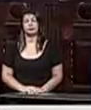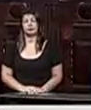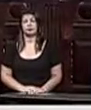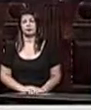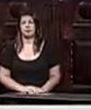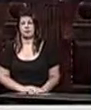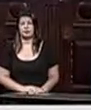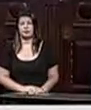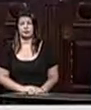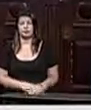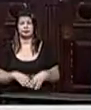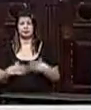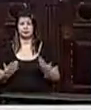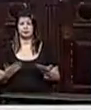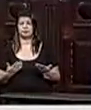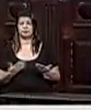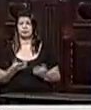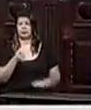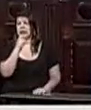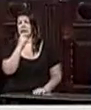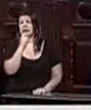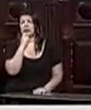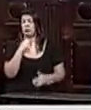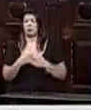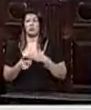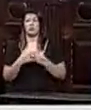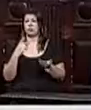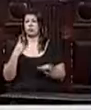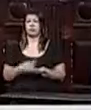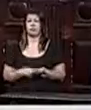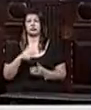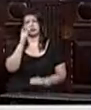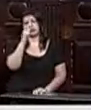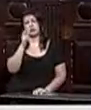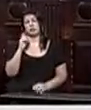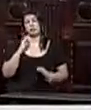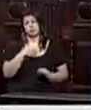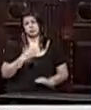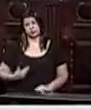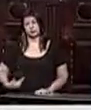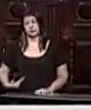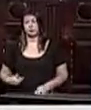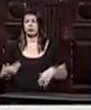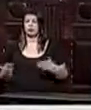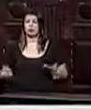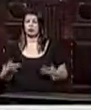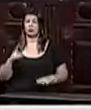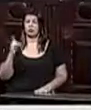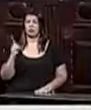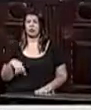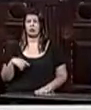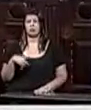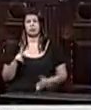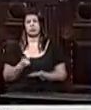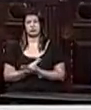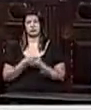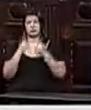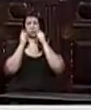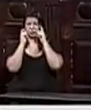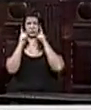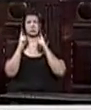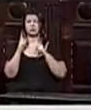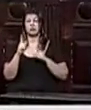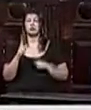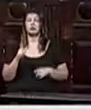E aí, sem qualquer compromisso com o interesse público. Então, é uma situação que vem despertando uma certa